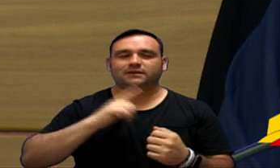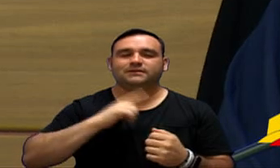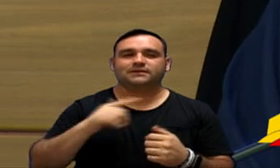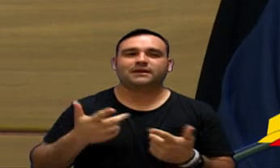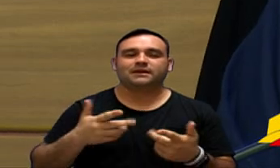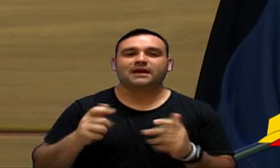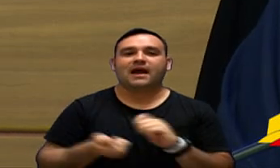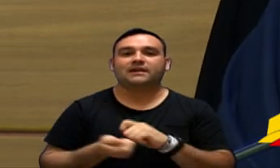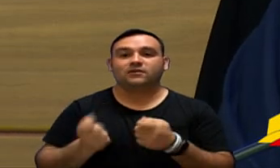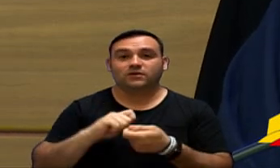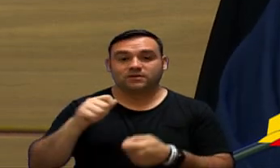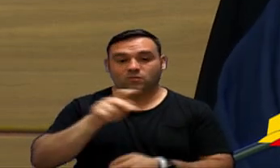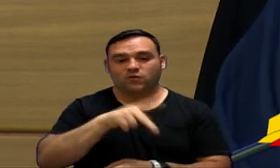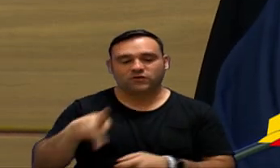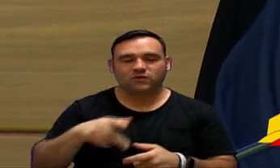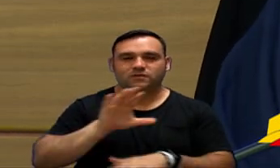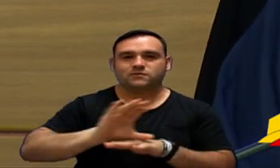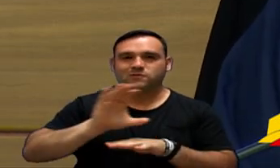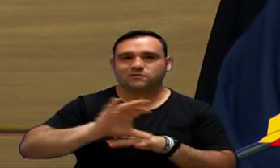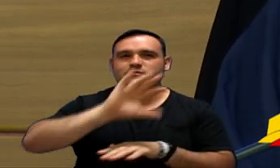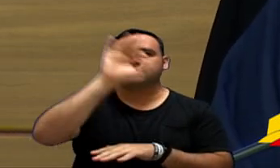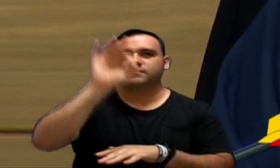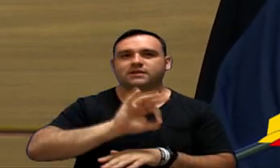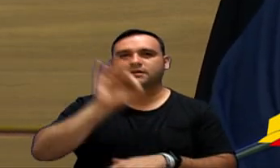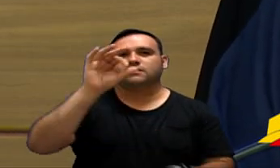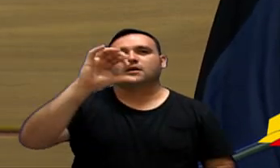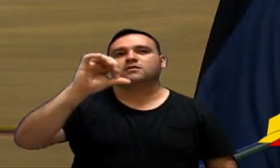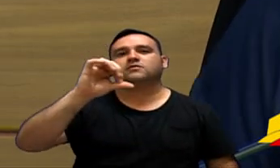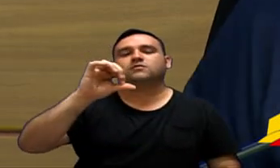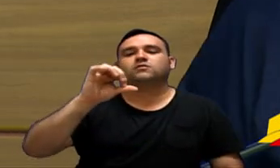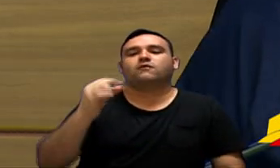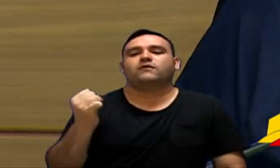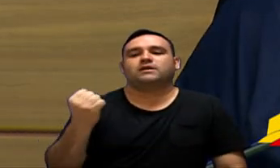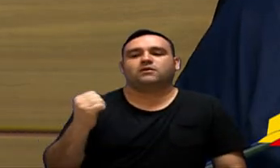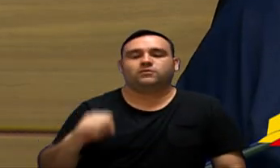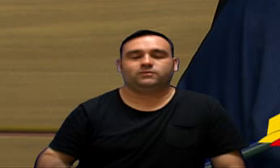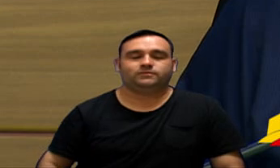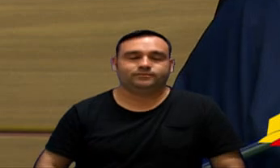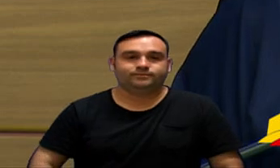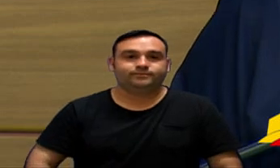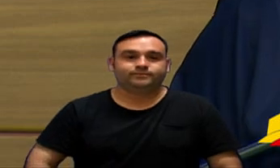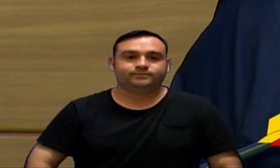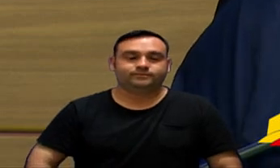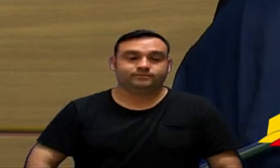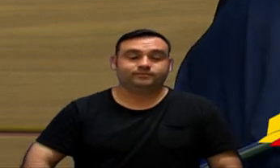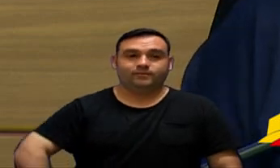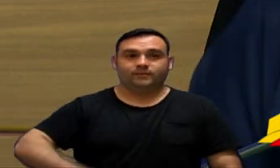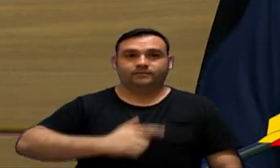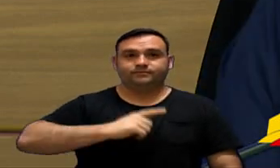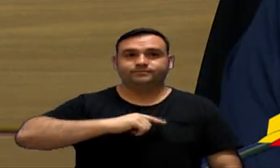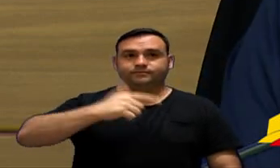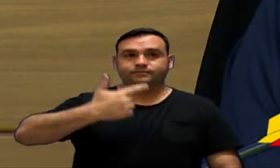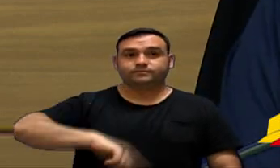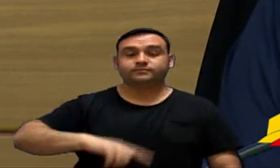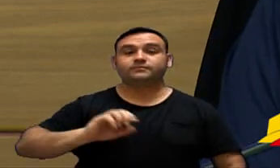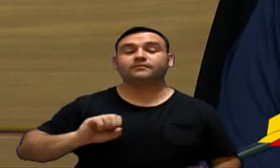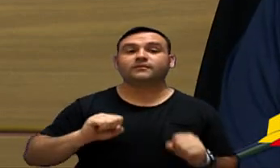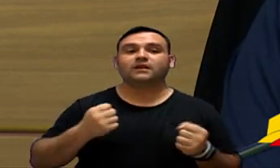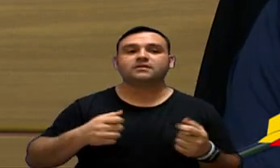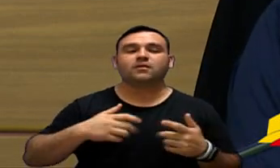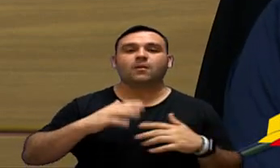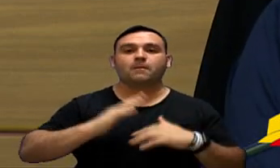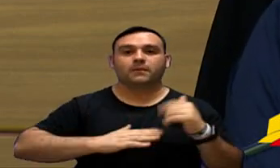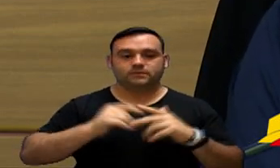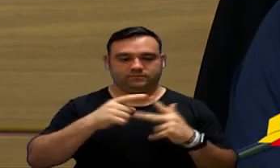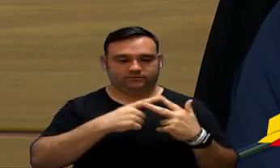de formação docente, percentual 98. Nós temos aqui ação,